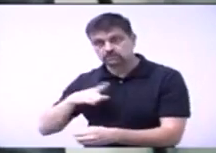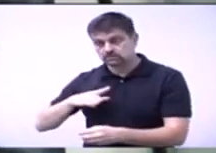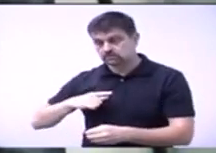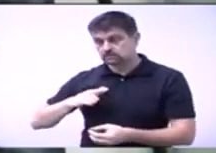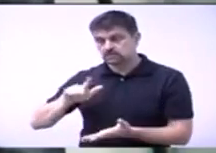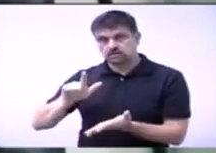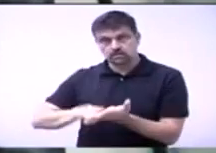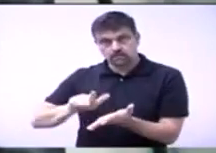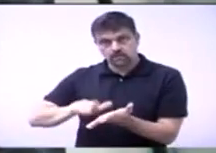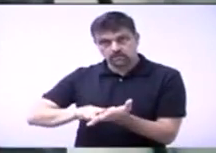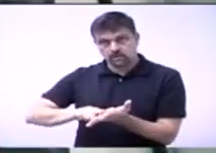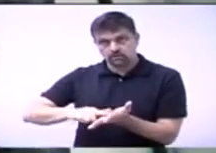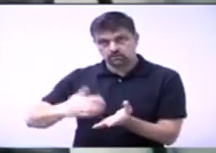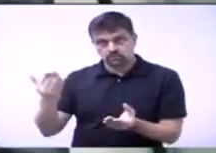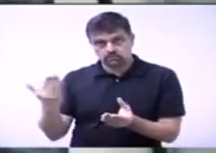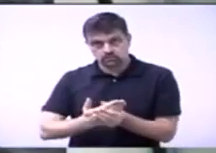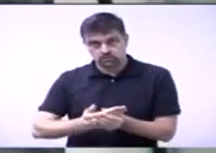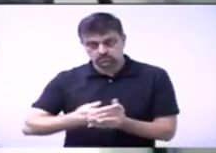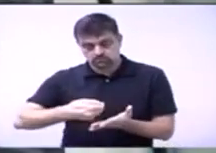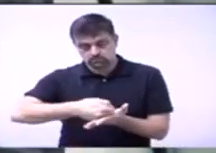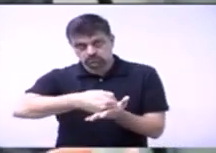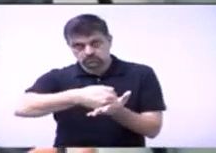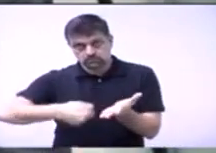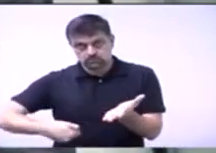uma ação ingressada